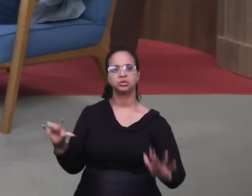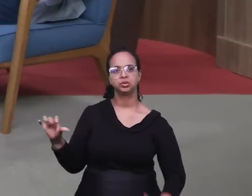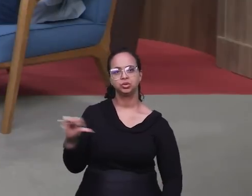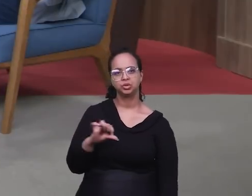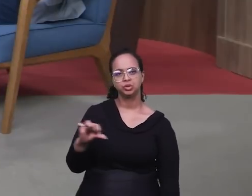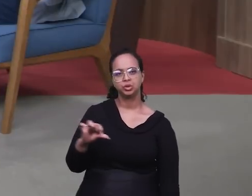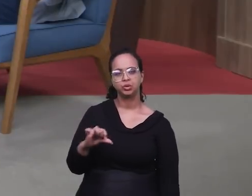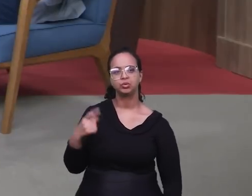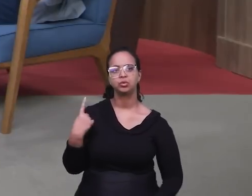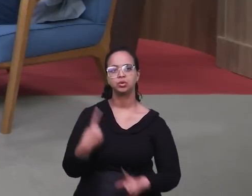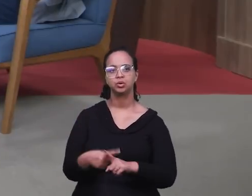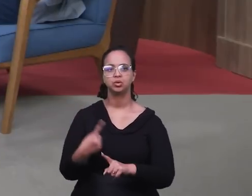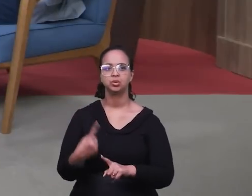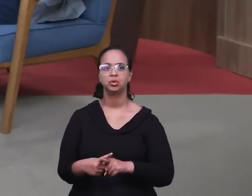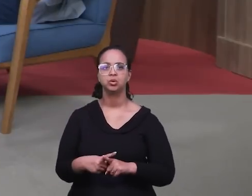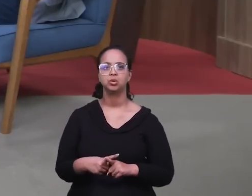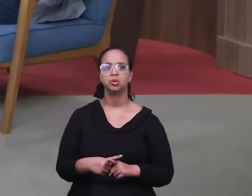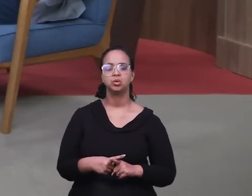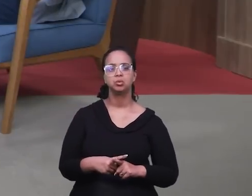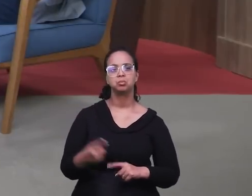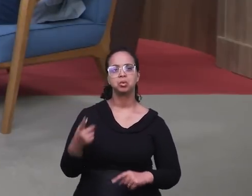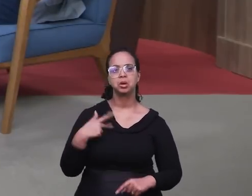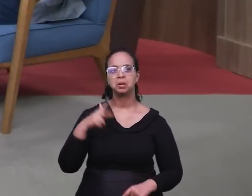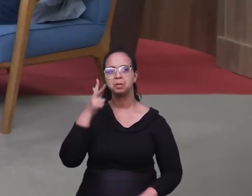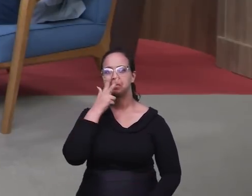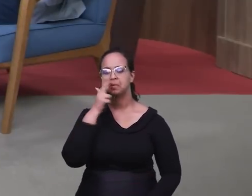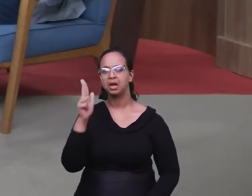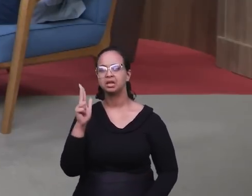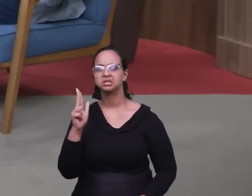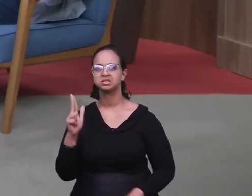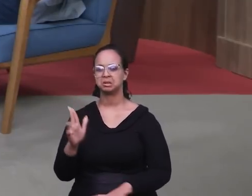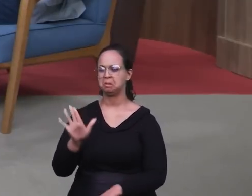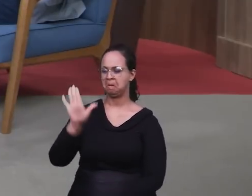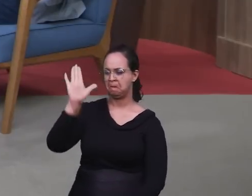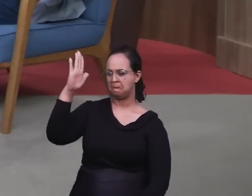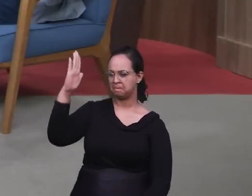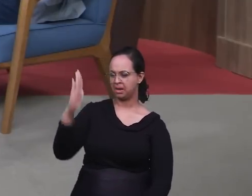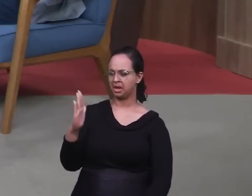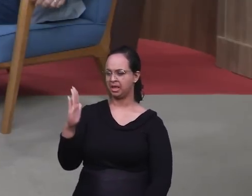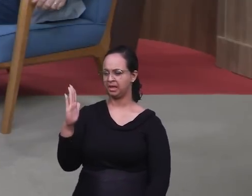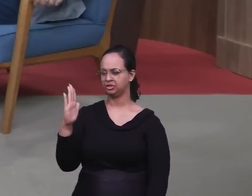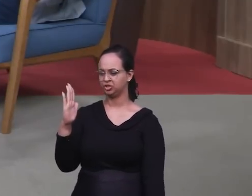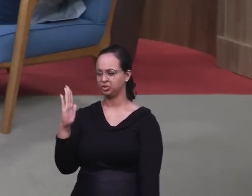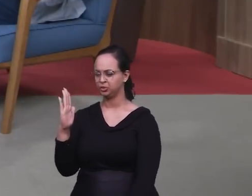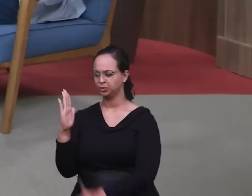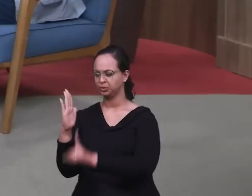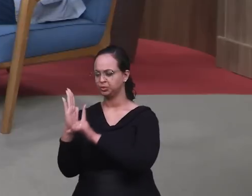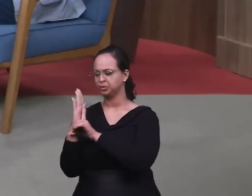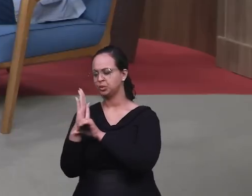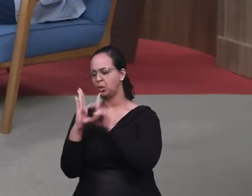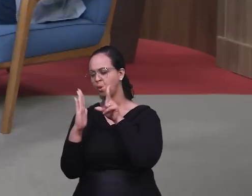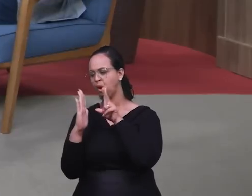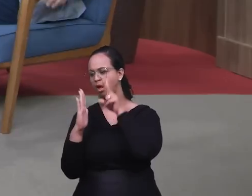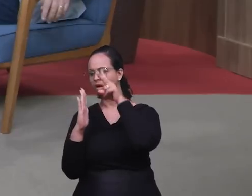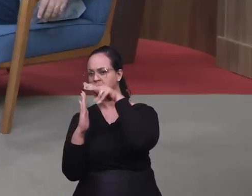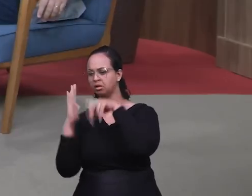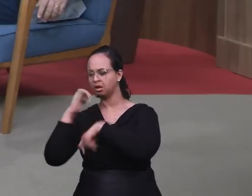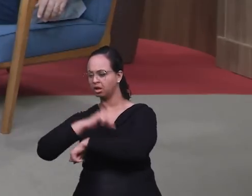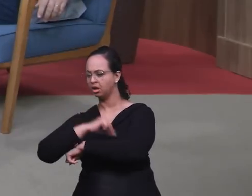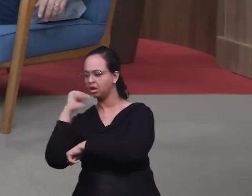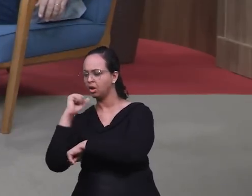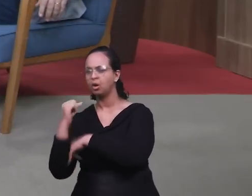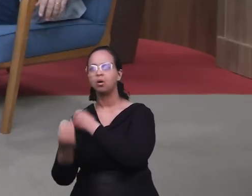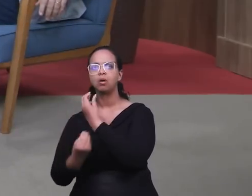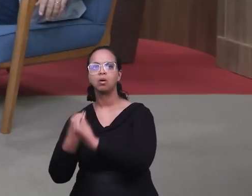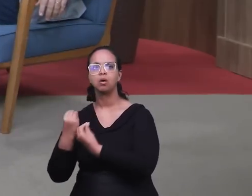que diz assim: eis que estás detrás da nossa parede, olhando pelas janelas. O que significa isso? Como é que nós podemos identificar a pessoa de Jesus